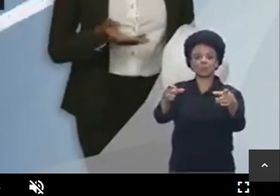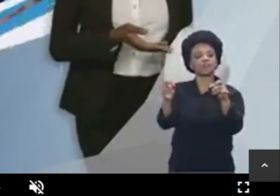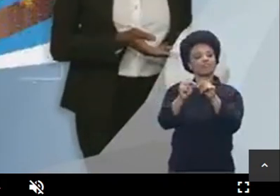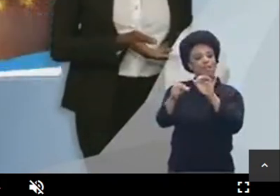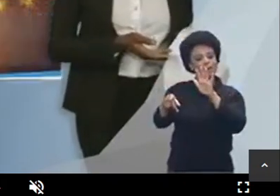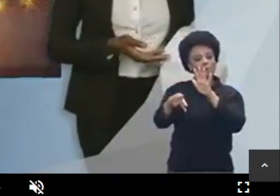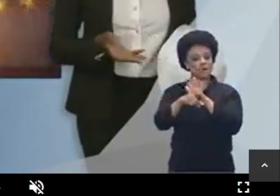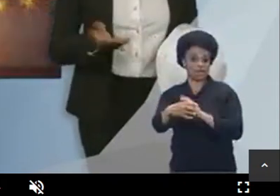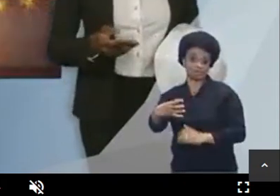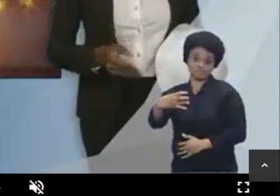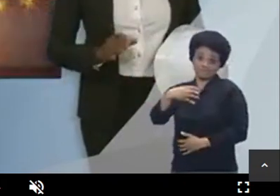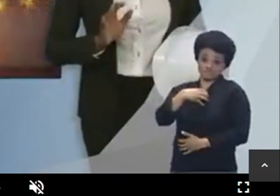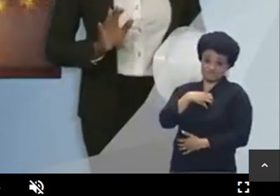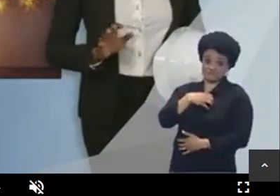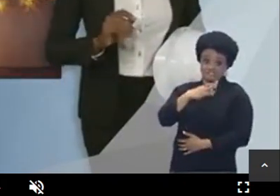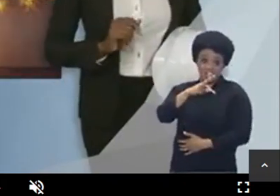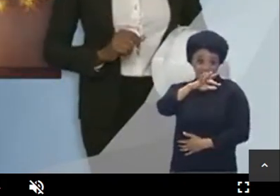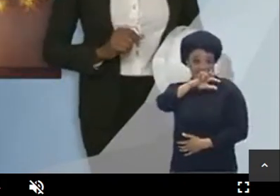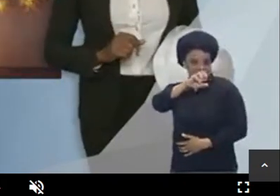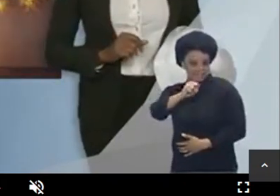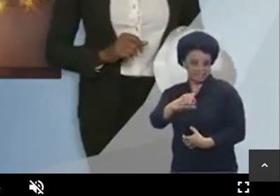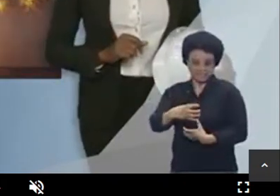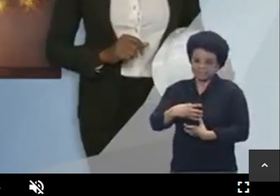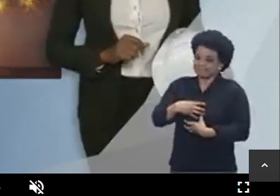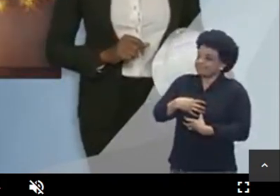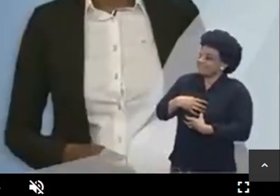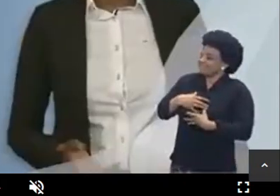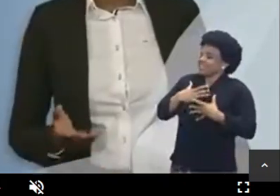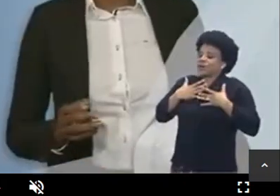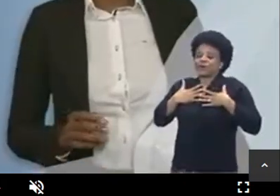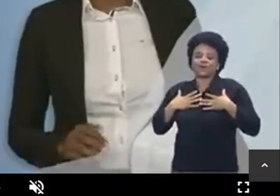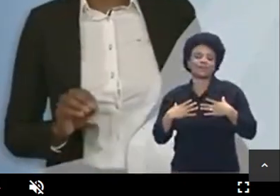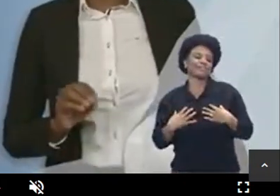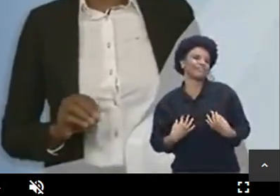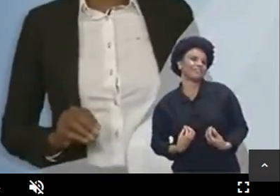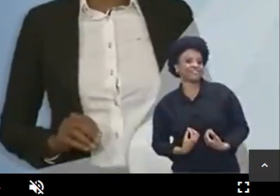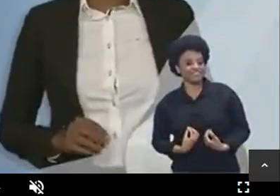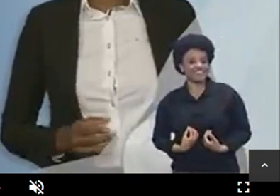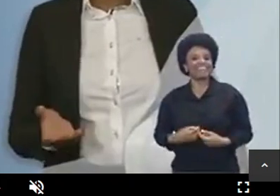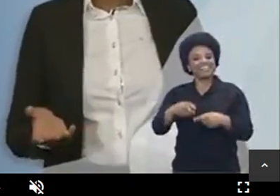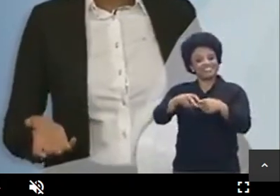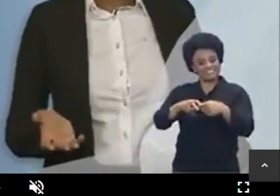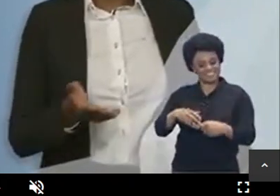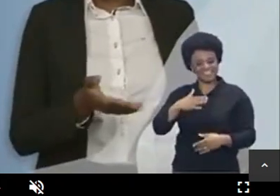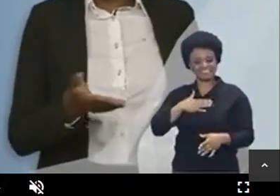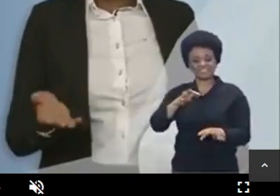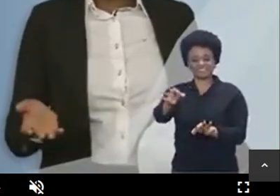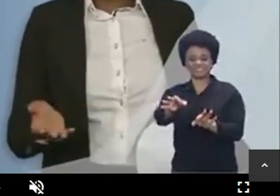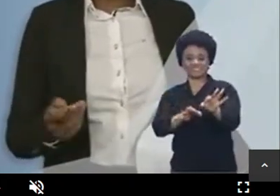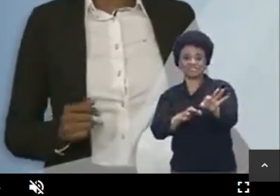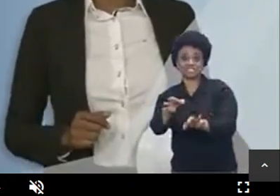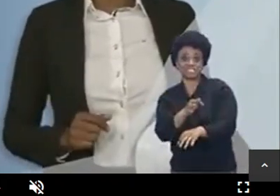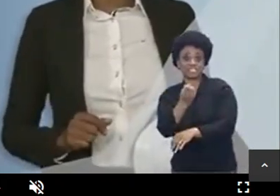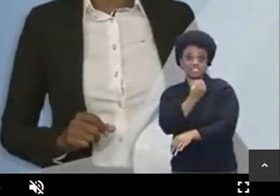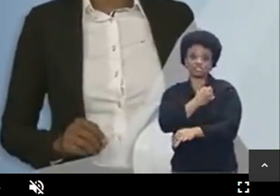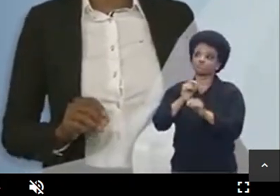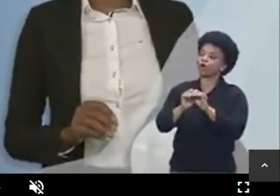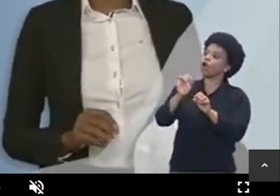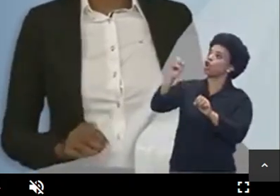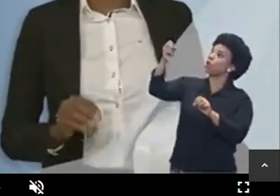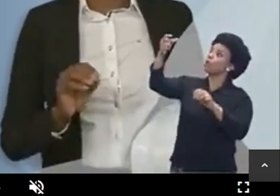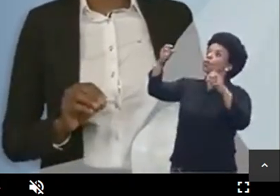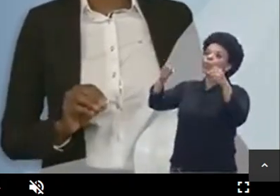formas, texturas e também a sensação de conforto. Por isso, no meu projeto, o número de pontos de luz deve sempre